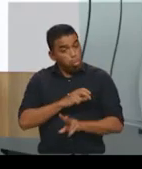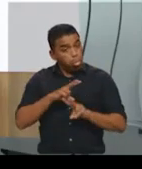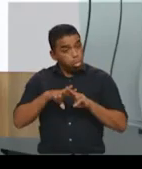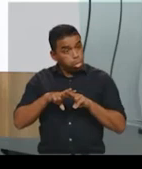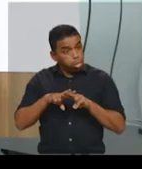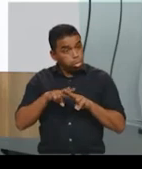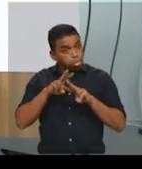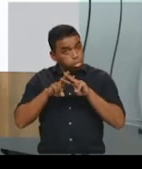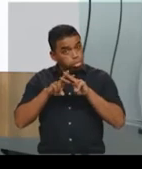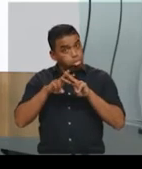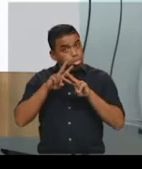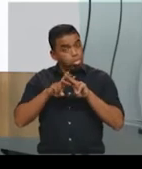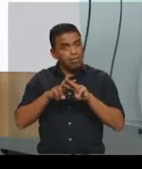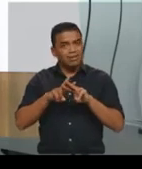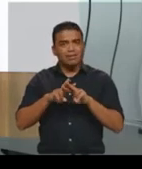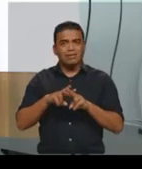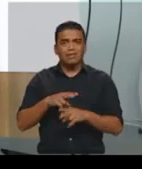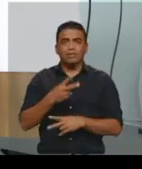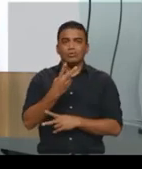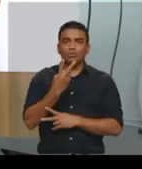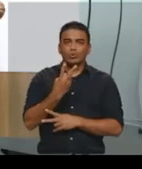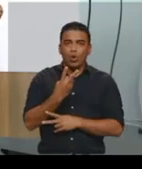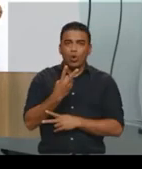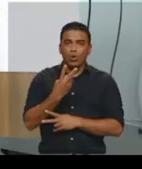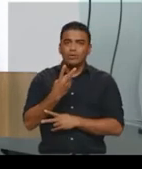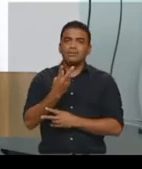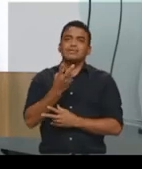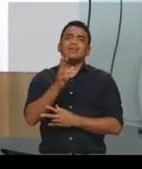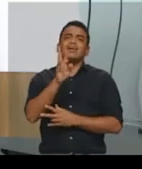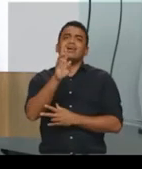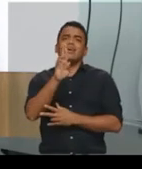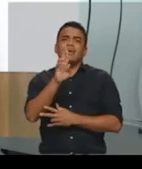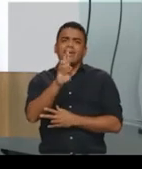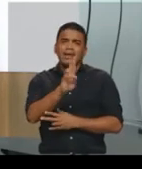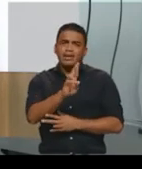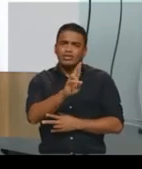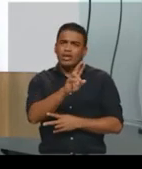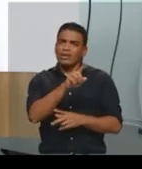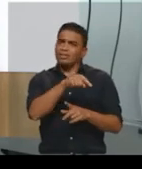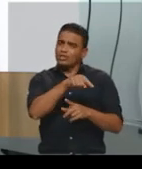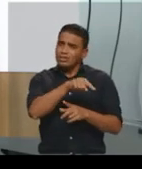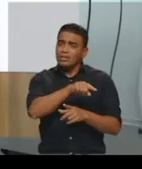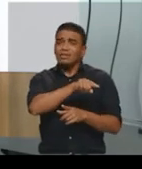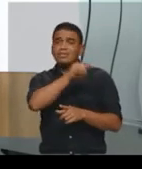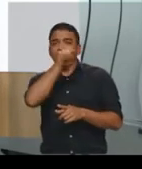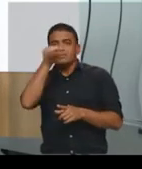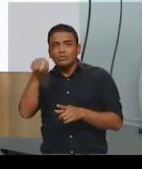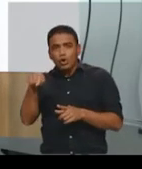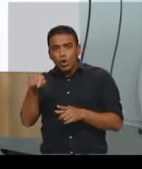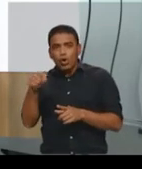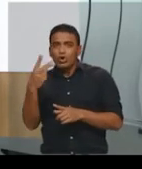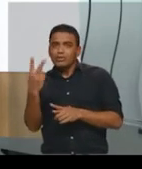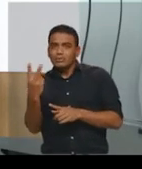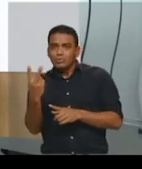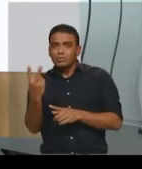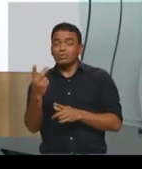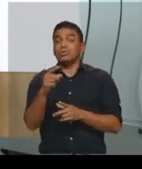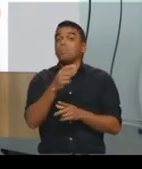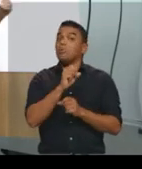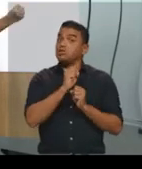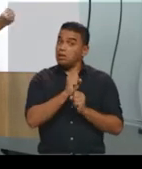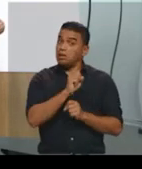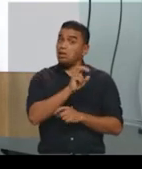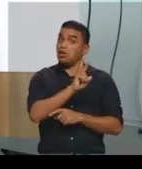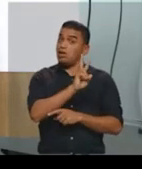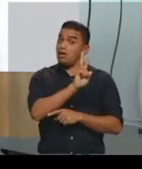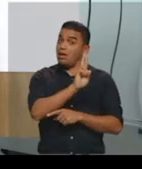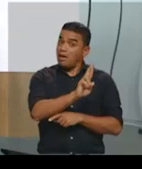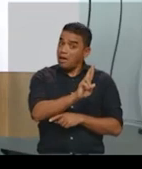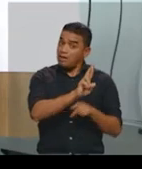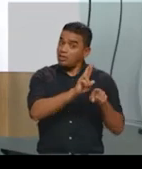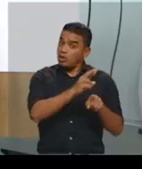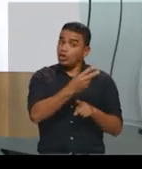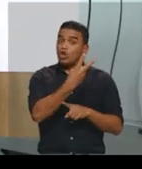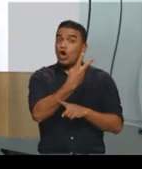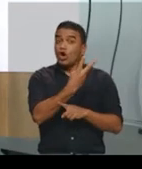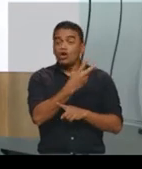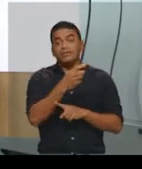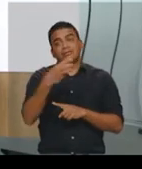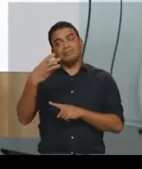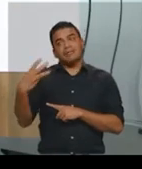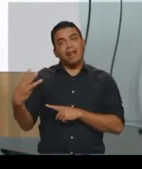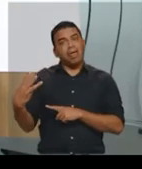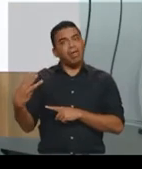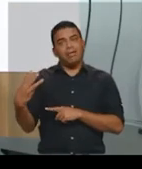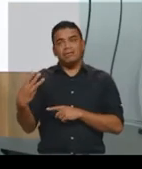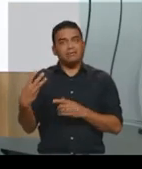2 reagentes, eu tenho que ter 2 produtos. Não. Eu posso ter 2 reagentes e ter 3 produtos. Ou eu posso